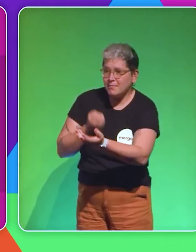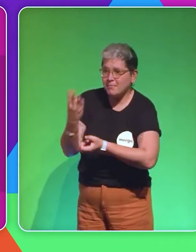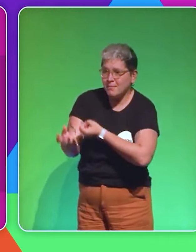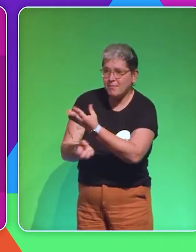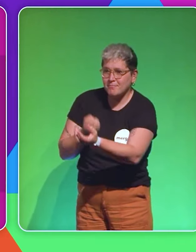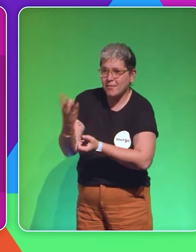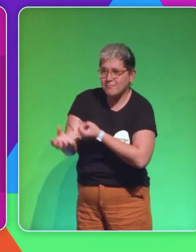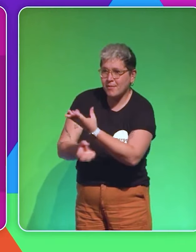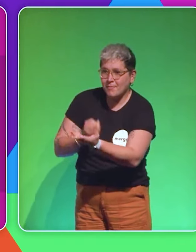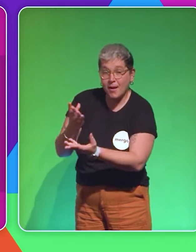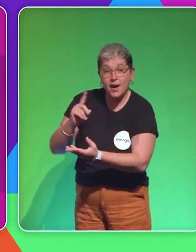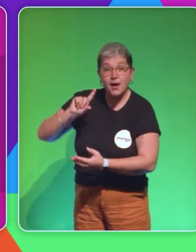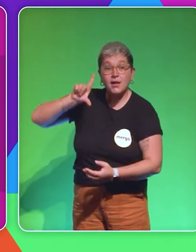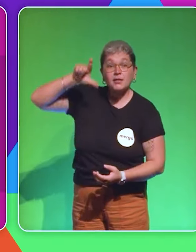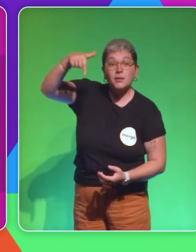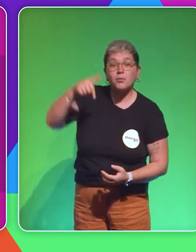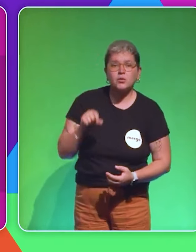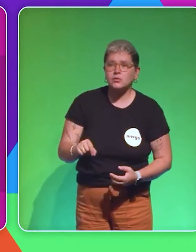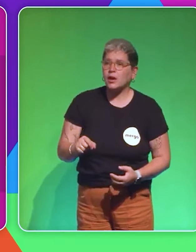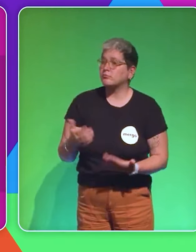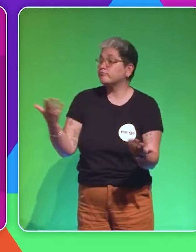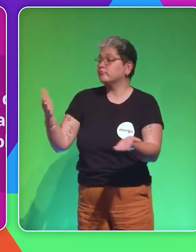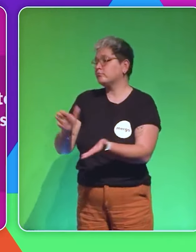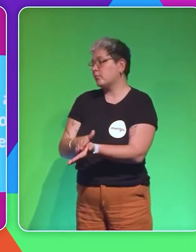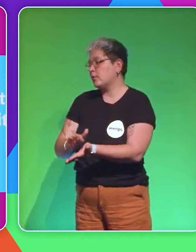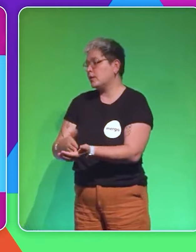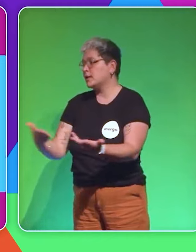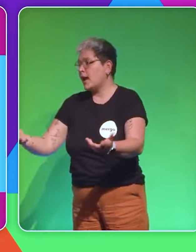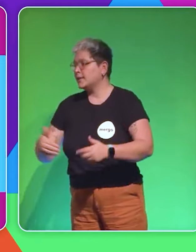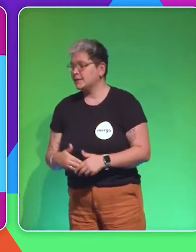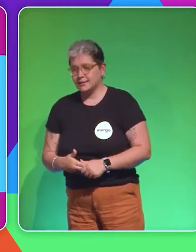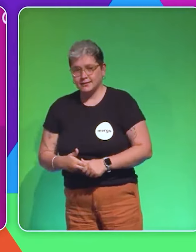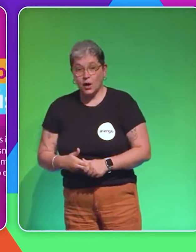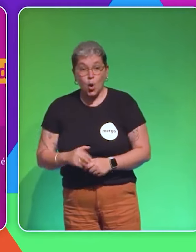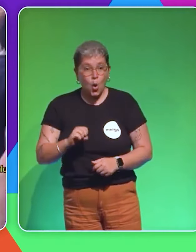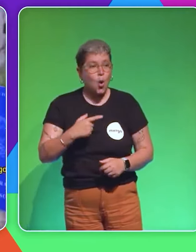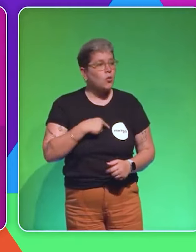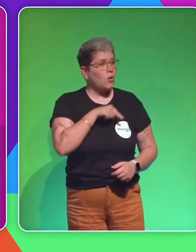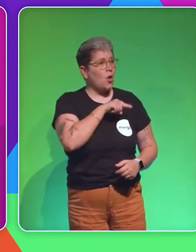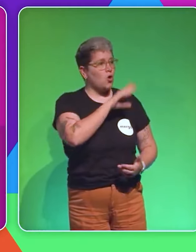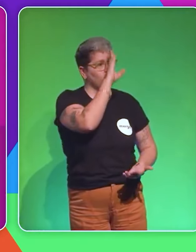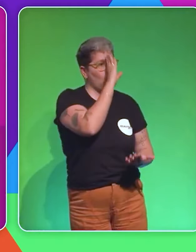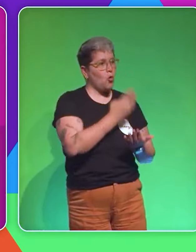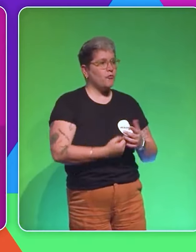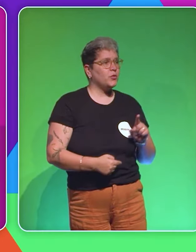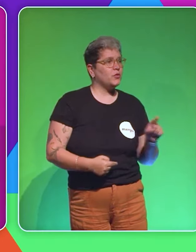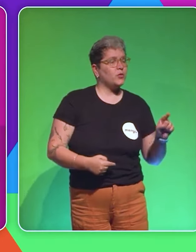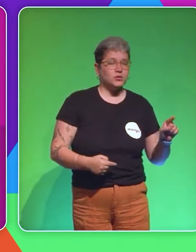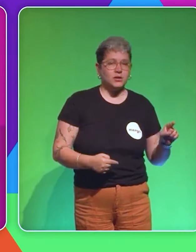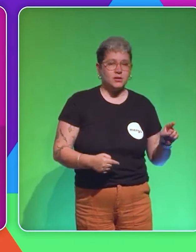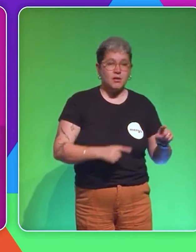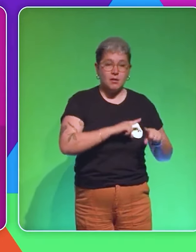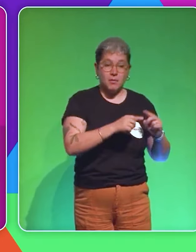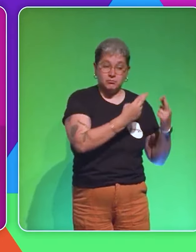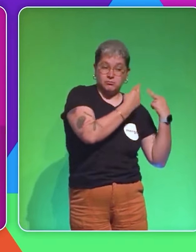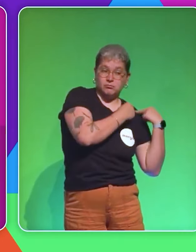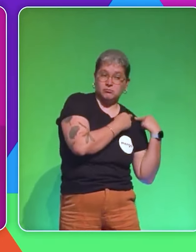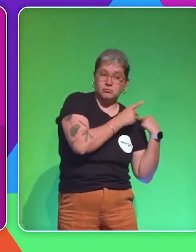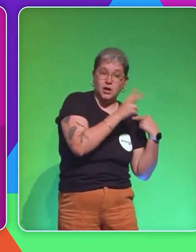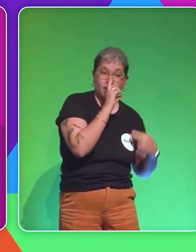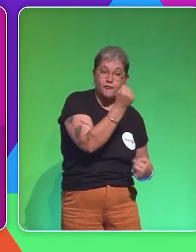cobrado e a quem muito foi confiado muito será pedido então a gente tem que ter